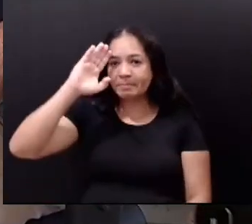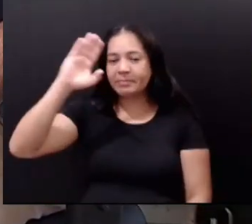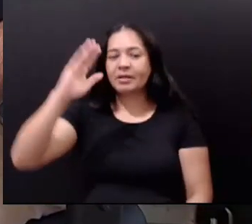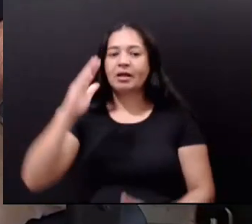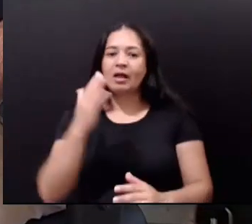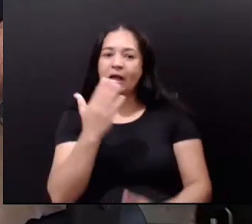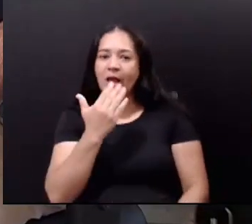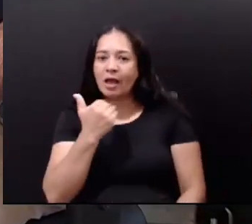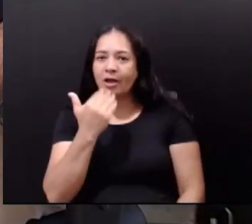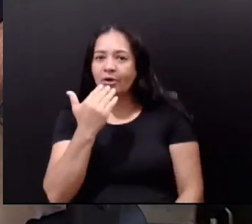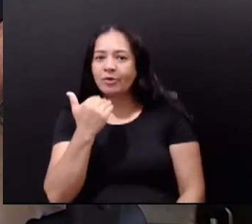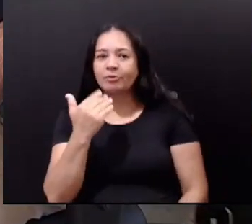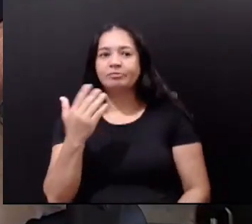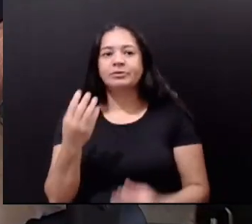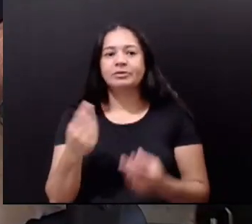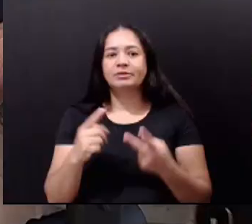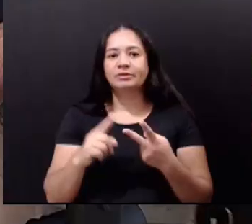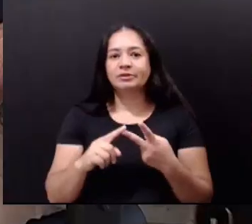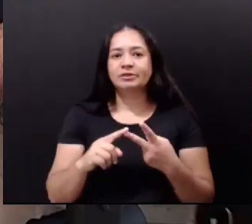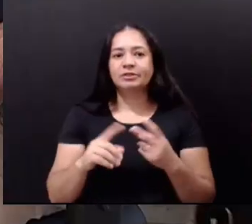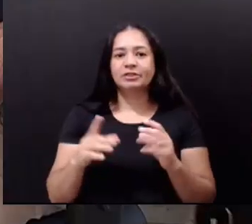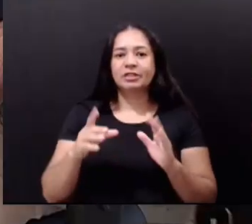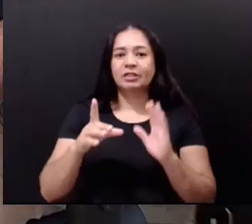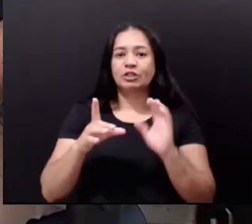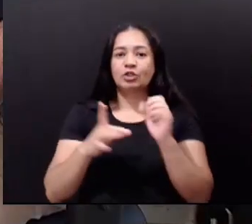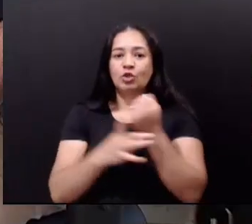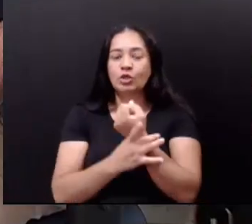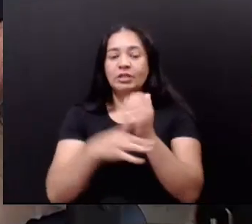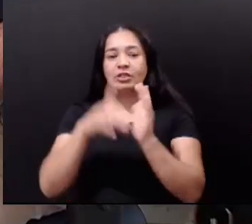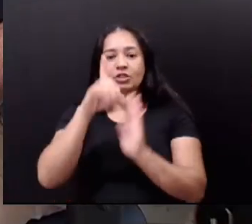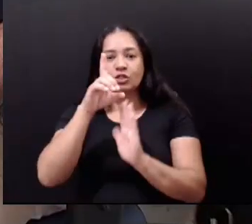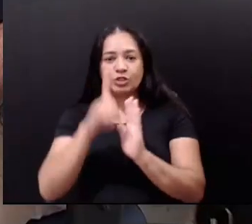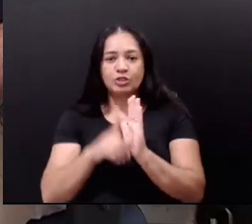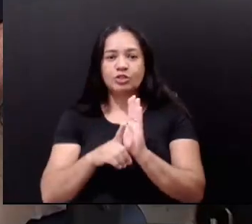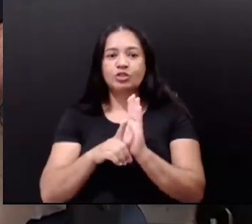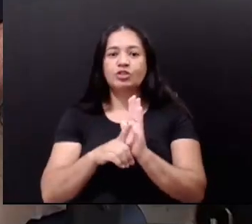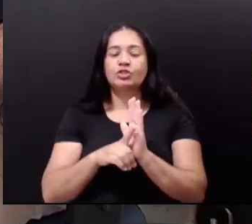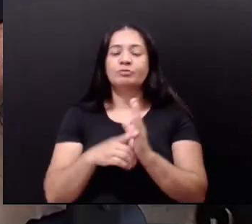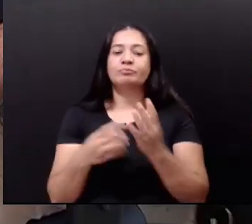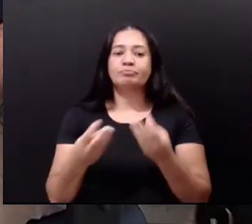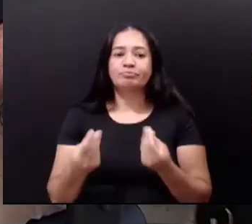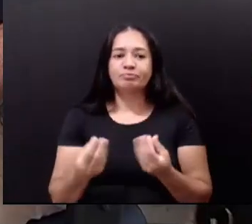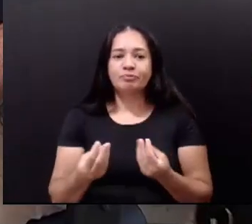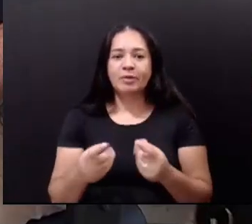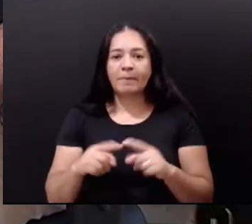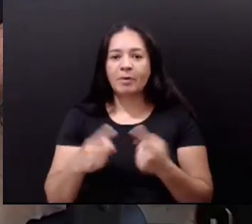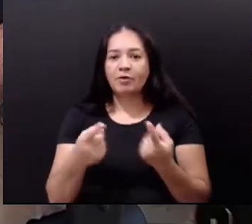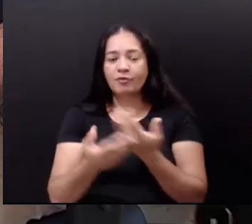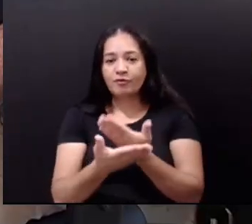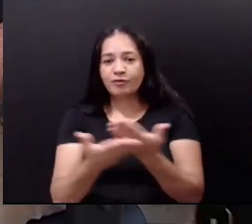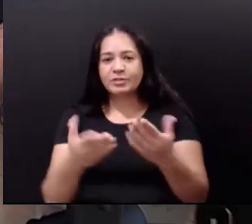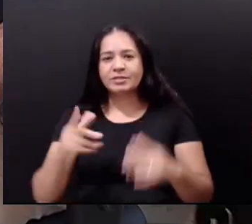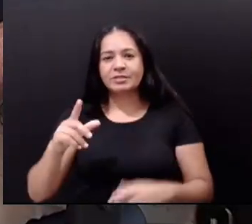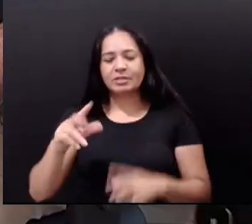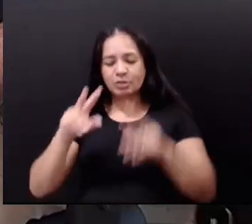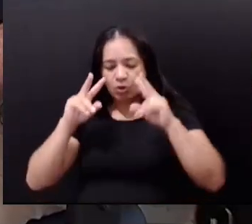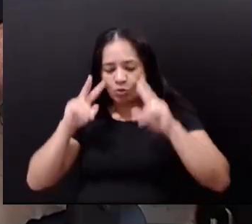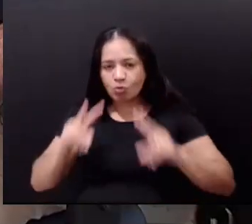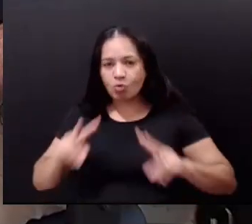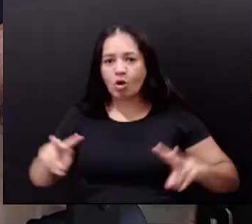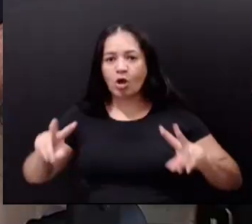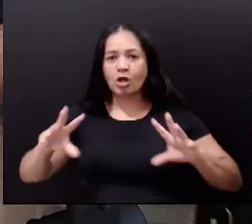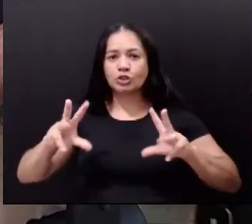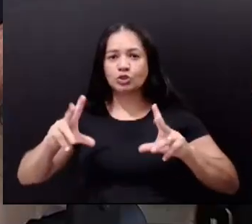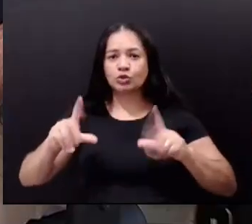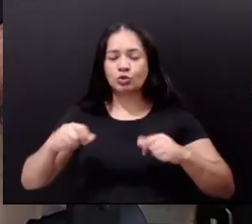a questão da garantia dos direitos, da violação dos direitos, né? Mas vocês têm esse olhar geral para todas essas necessidades,